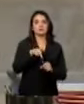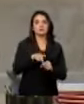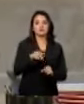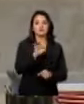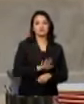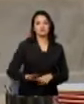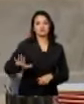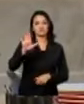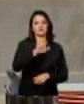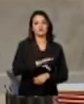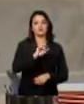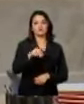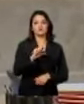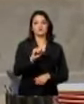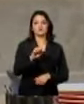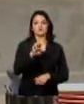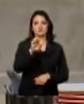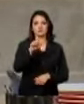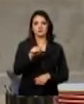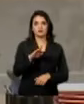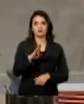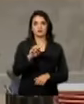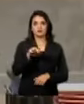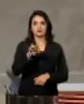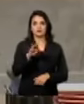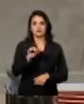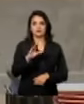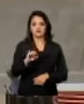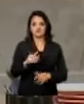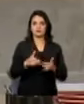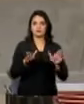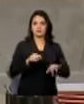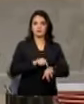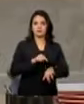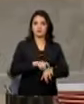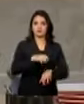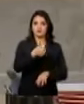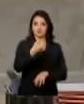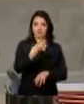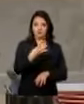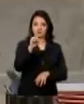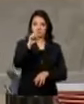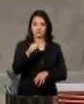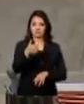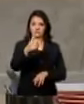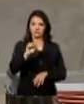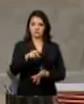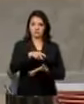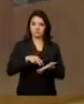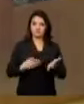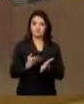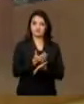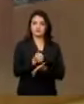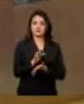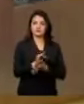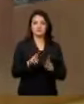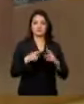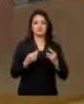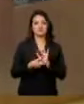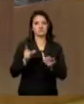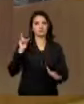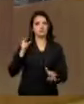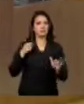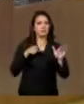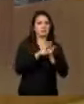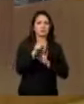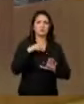Borges de Andrada. Abriu-se a sessão às 14 horas e 18 minutos, sendo lida e aprovada a ata da sessão anterior. Pergunto se